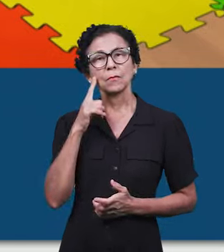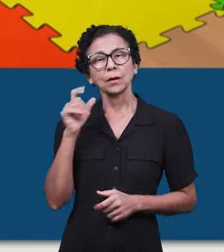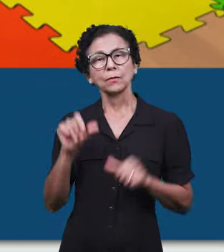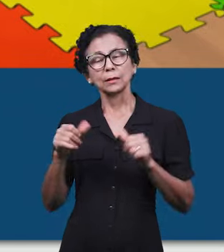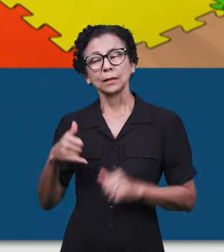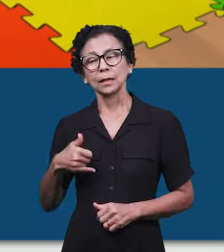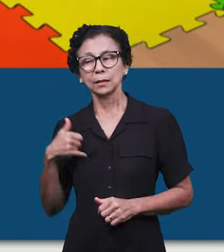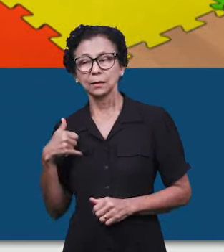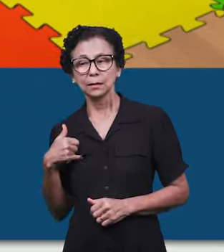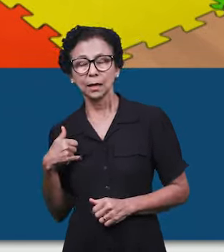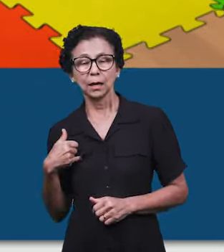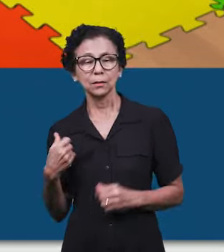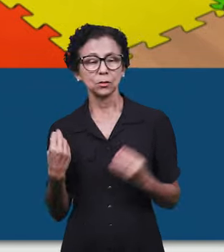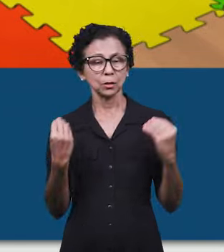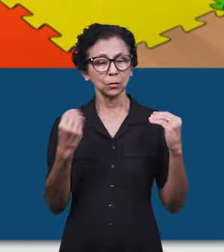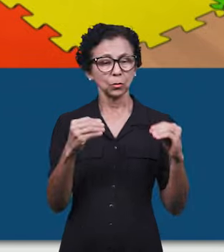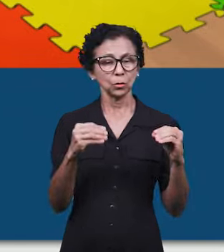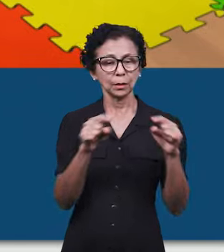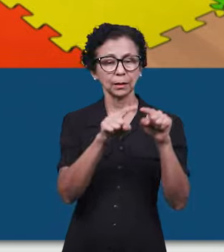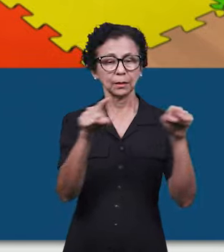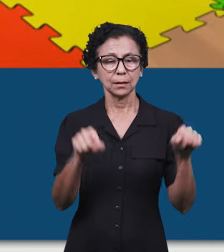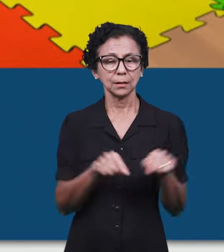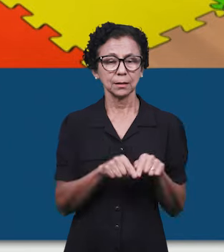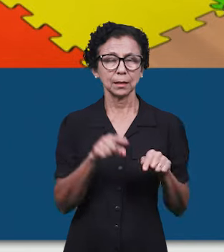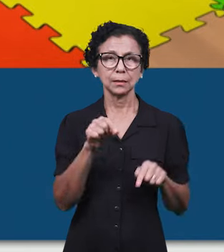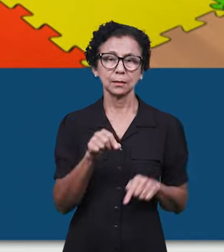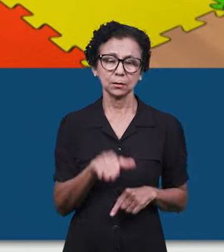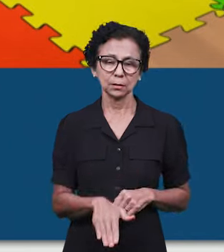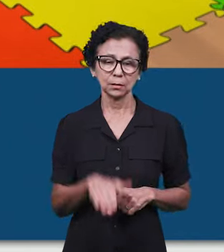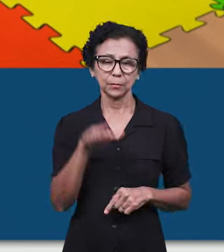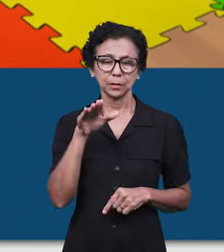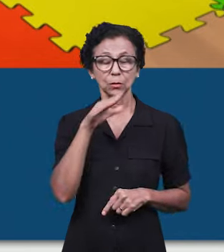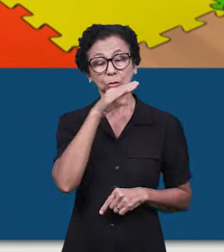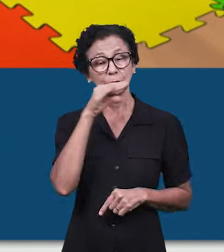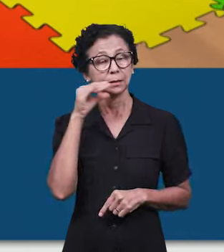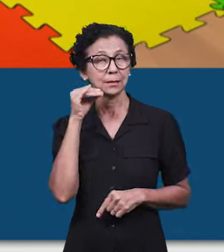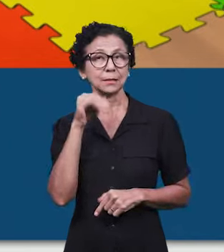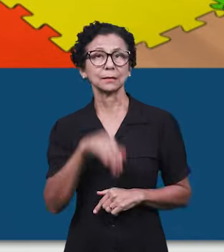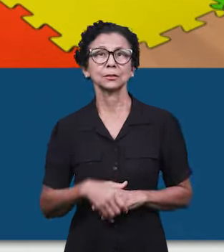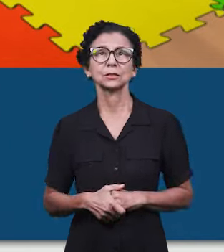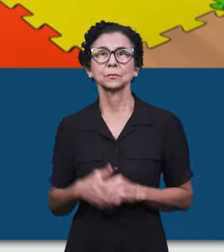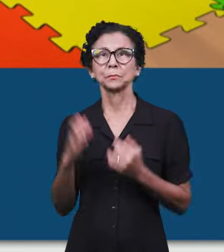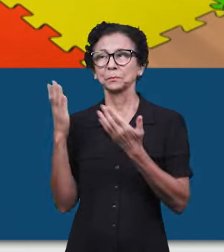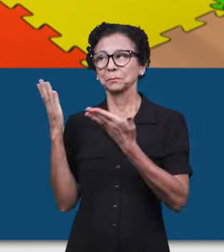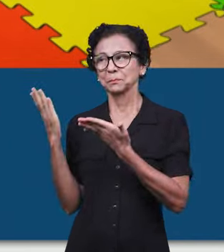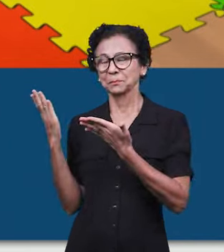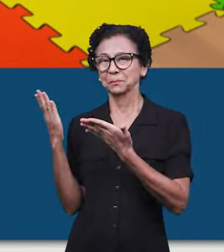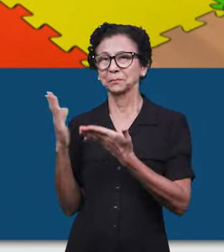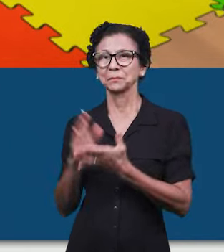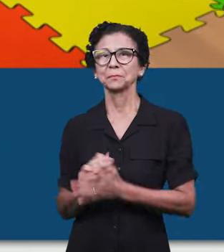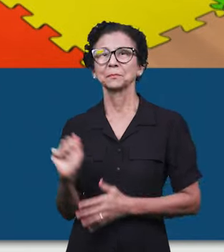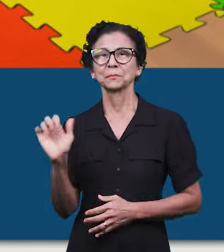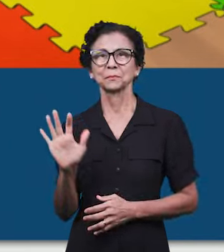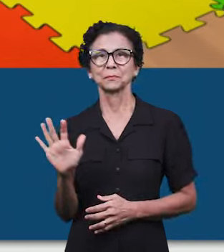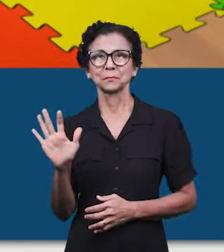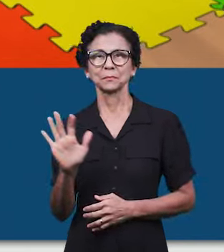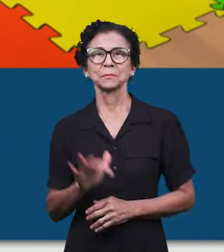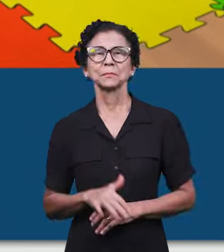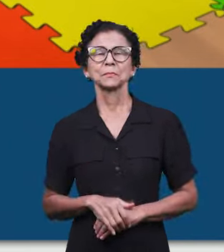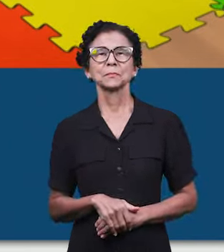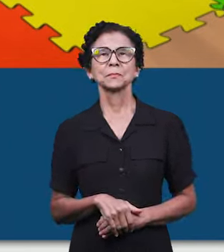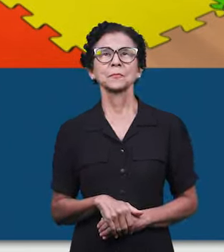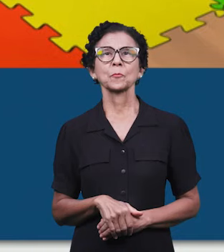estar ali assistindo, porque nós sabemos que a acessibilidade que o Senhor requer é acesso à palavra.